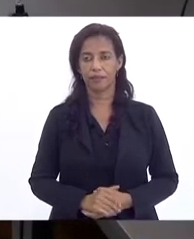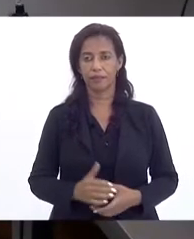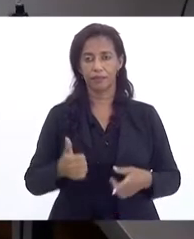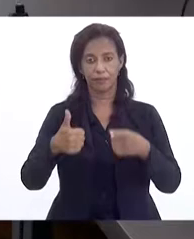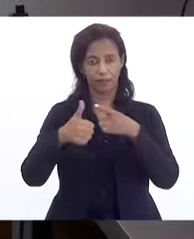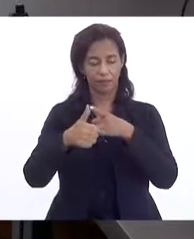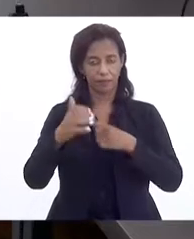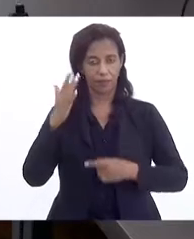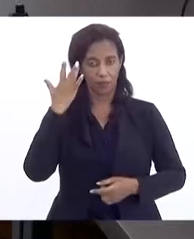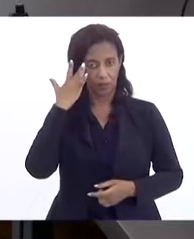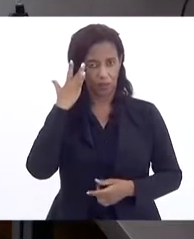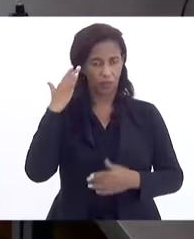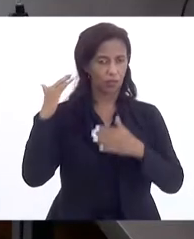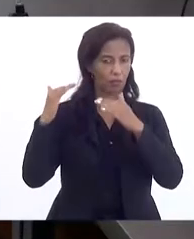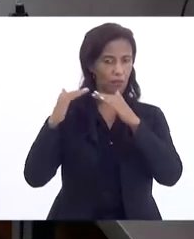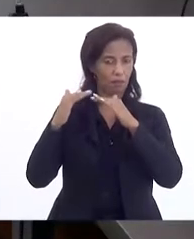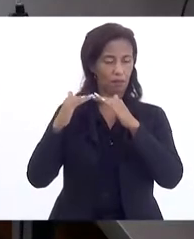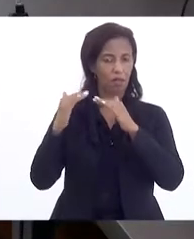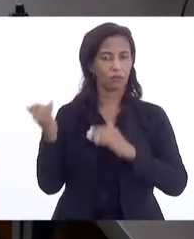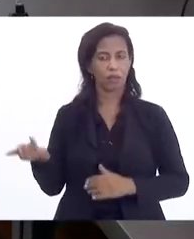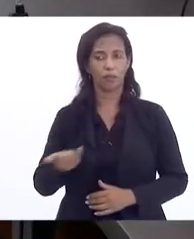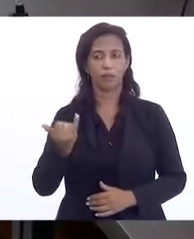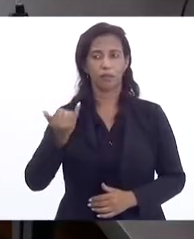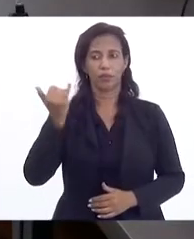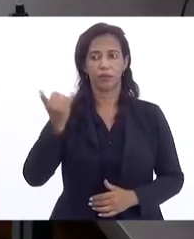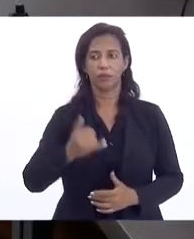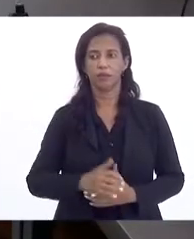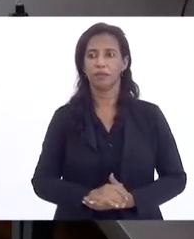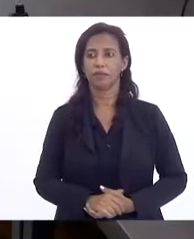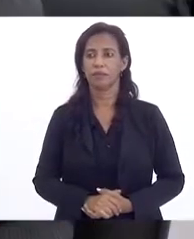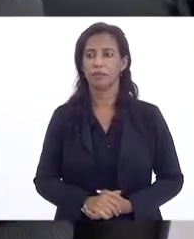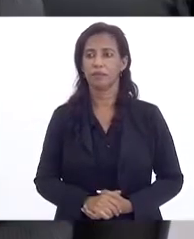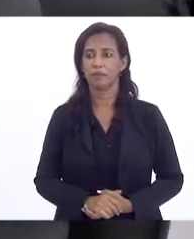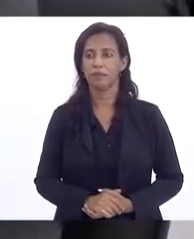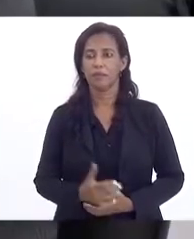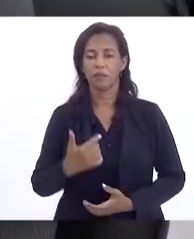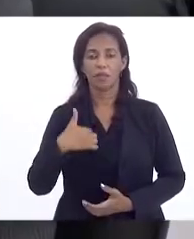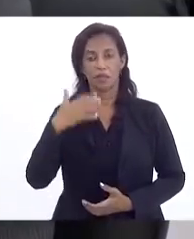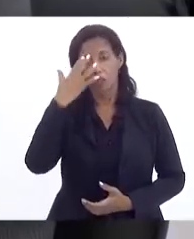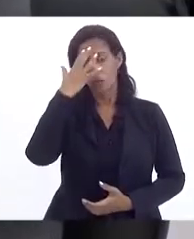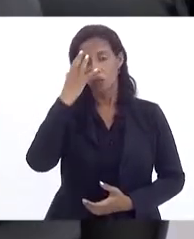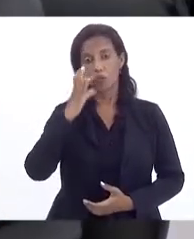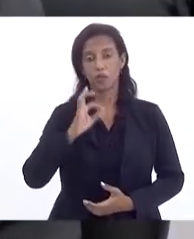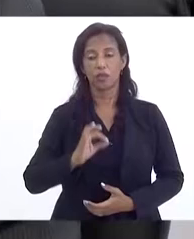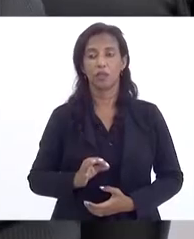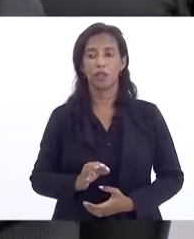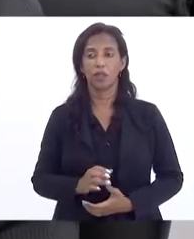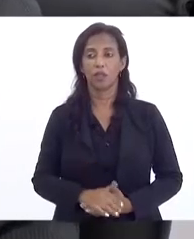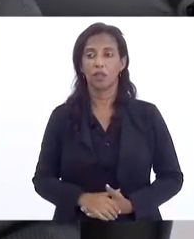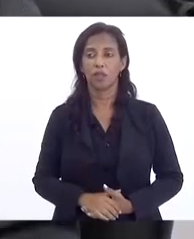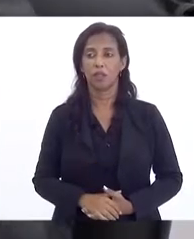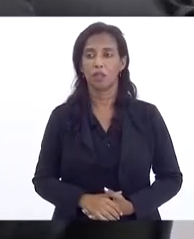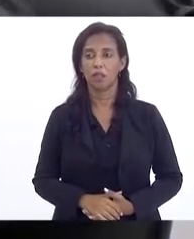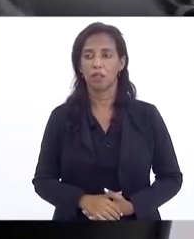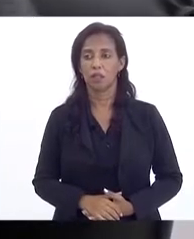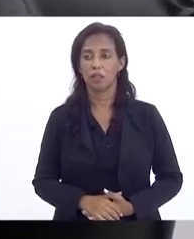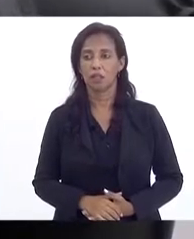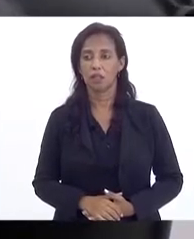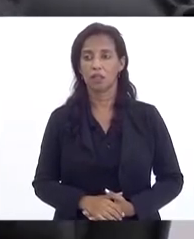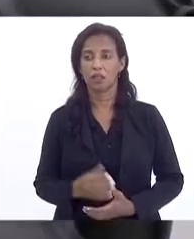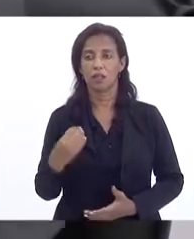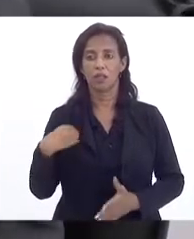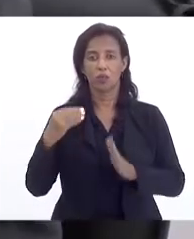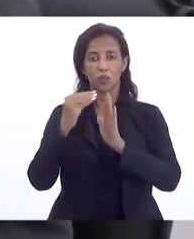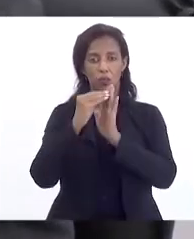primeiro, eu acho que no mérito o projeto é muito importante. Mas eu não sei se no, e não sou, se no